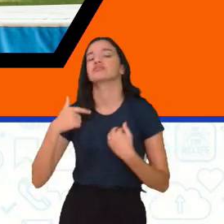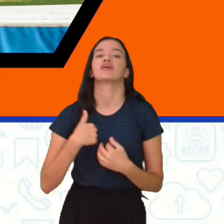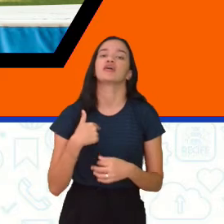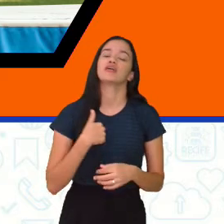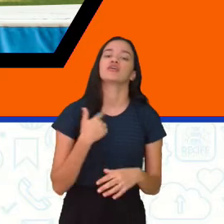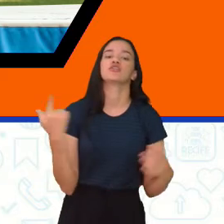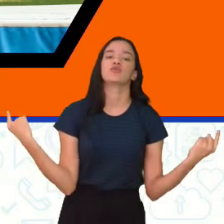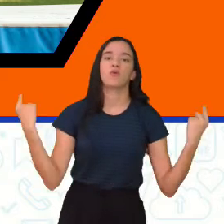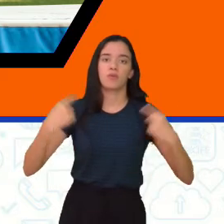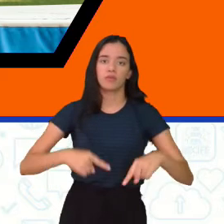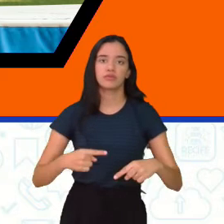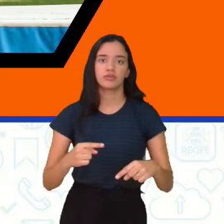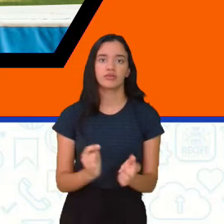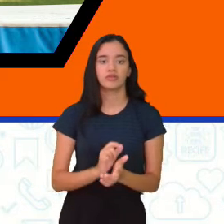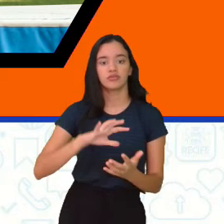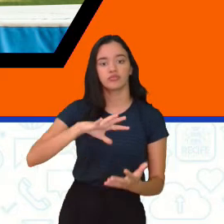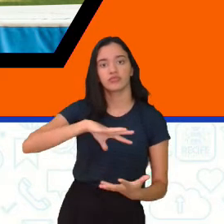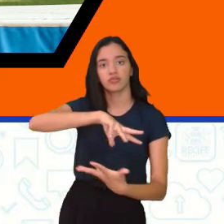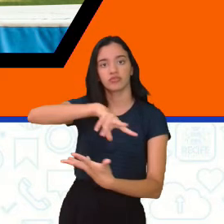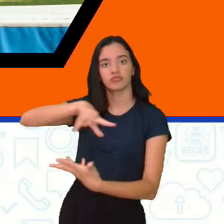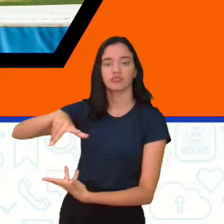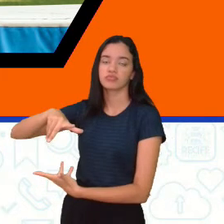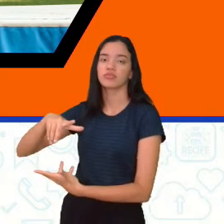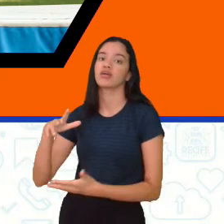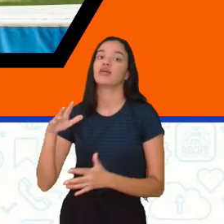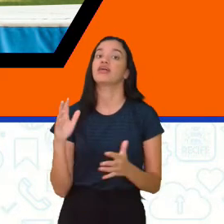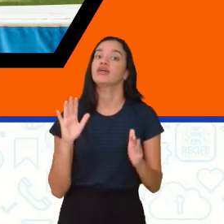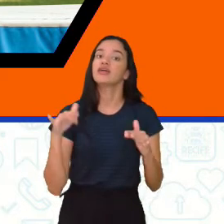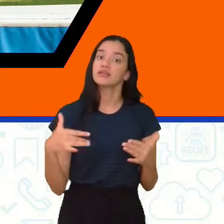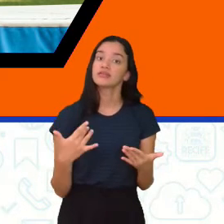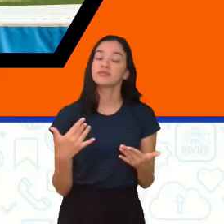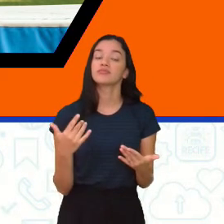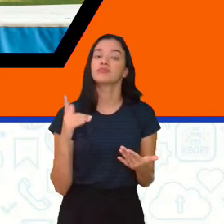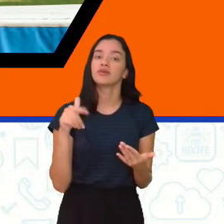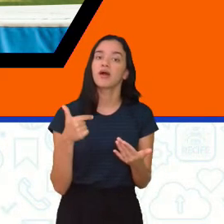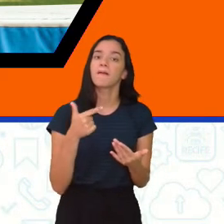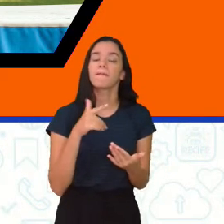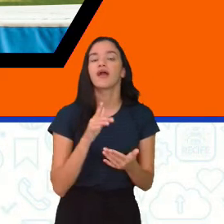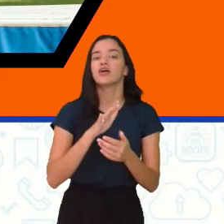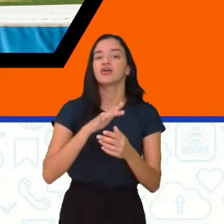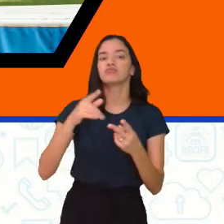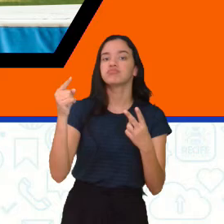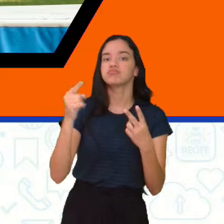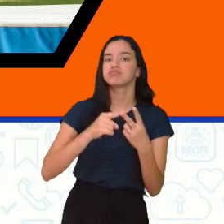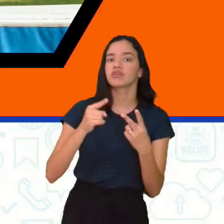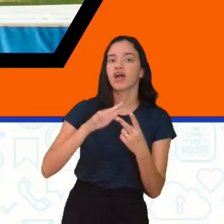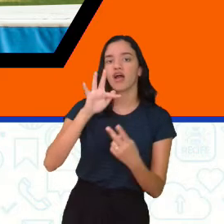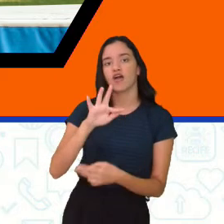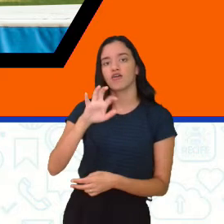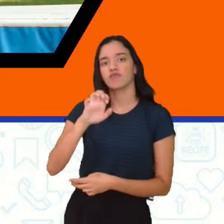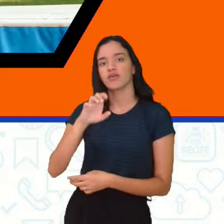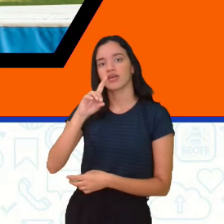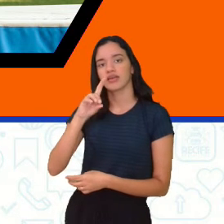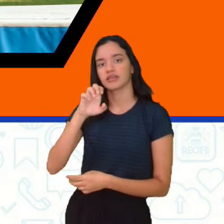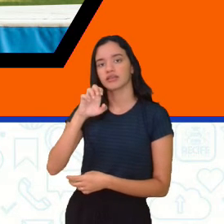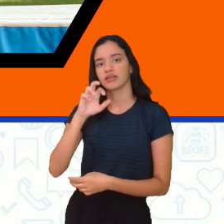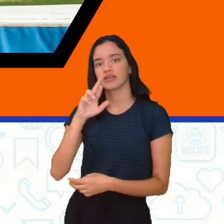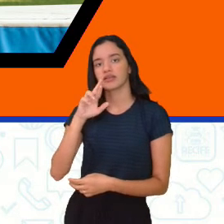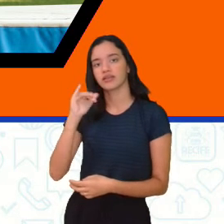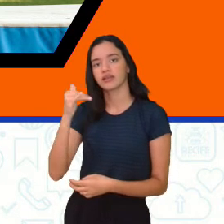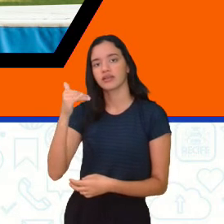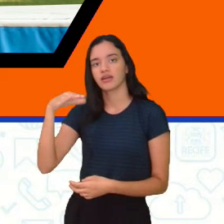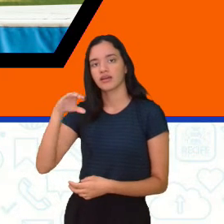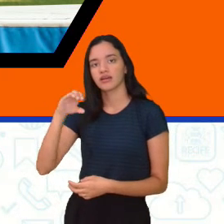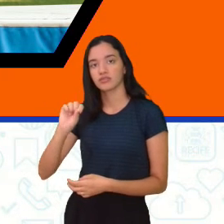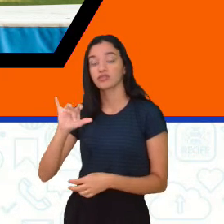de competir em nível nacional. Então, são essas federações que vão meio que organizando, que